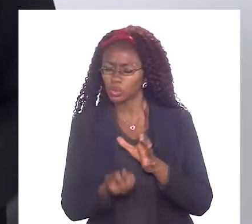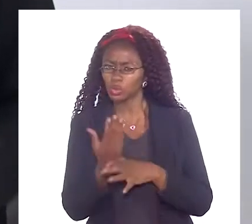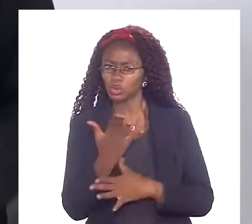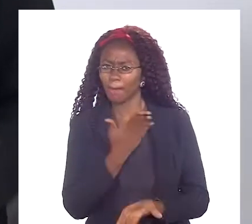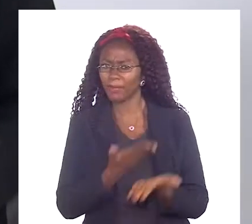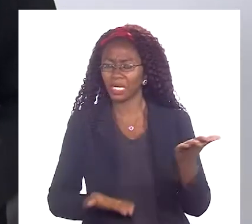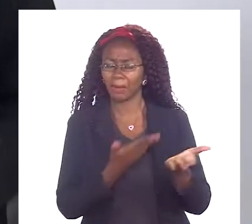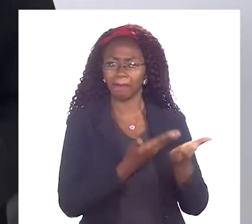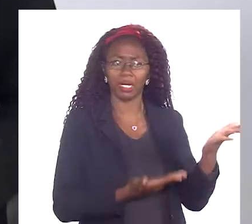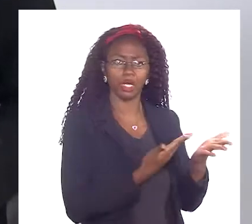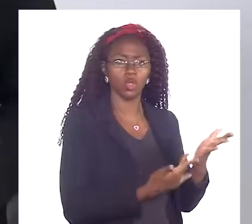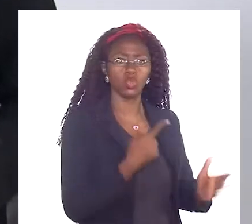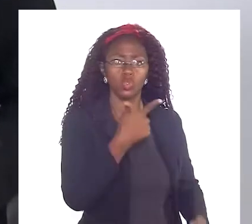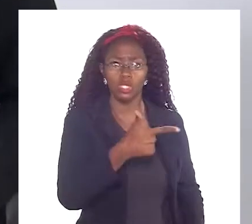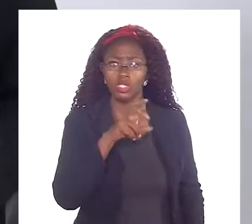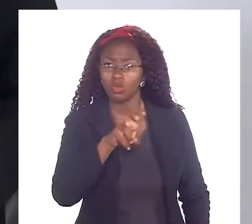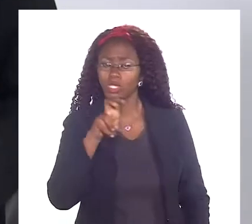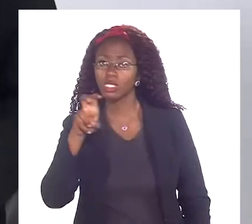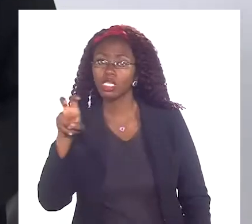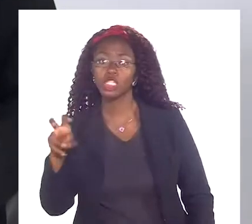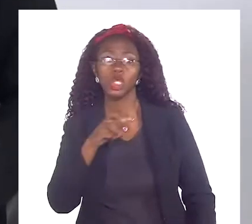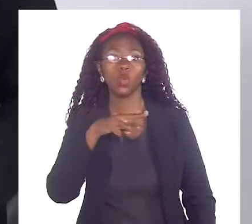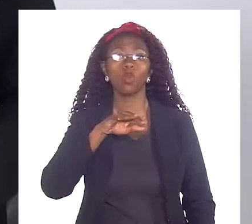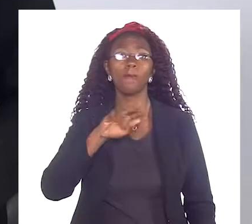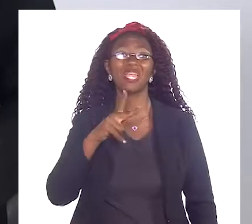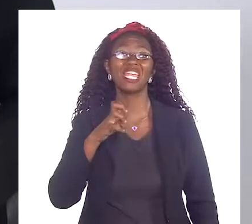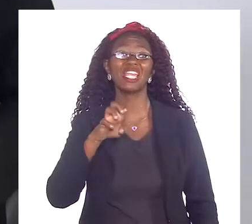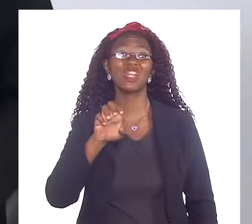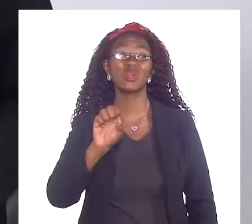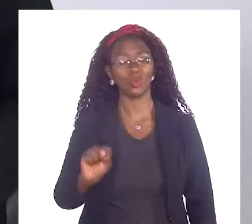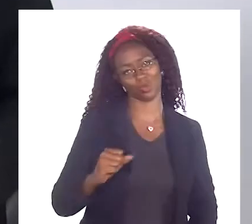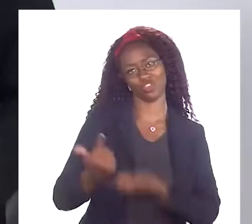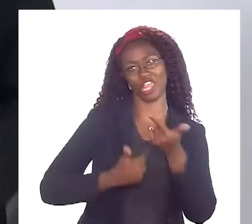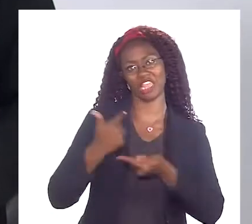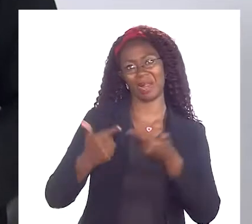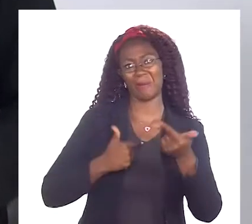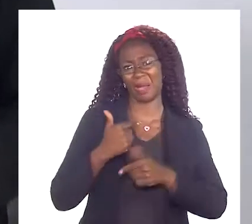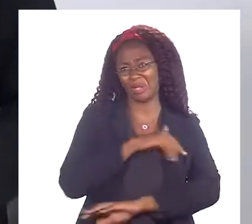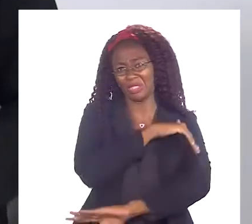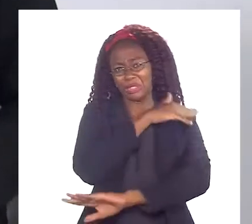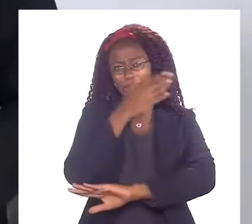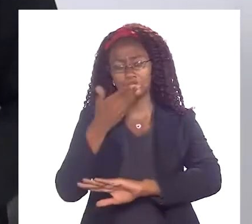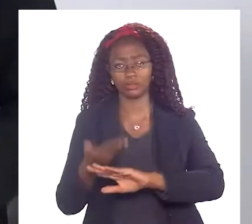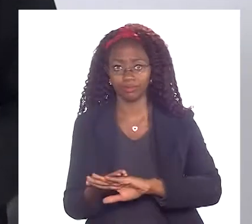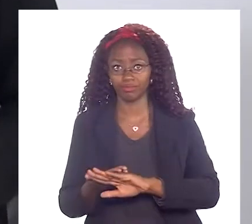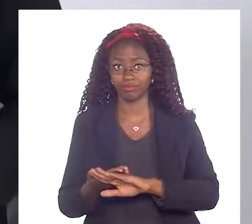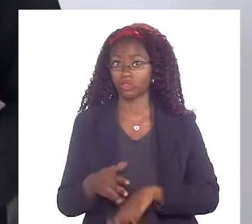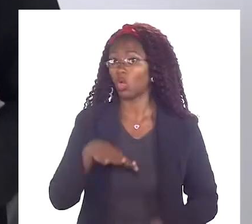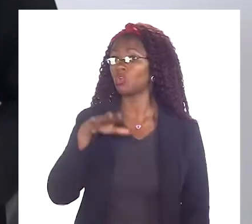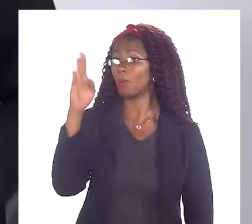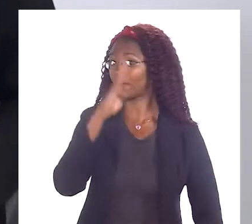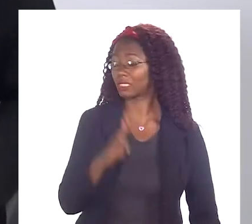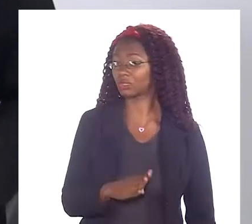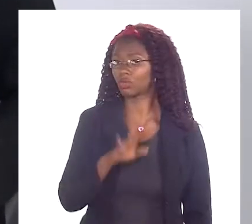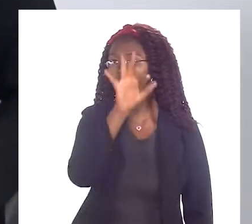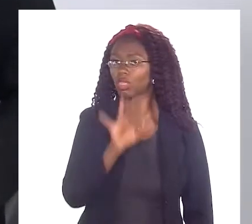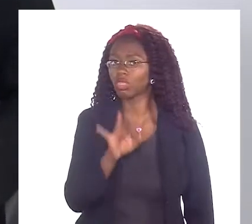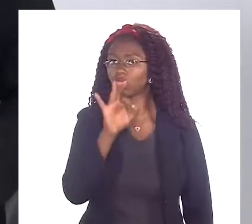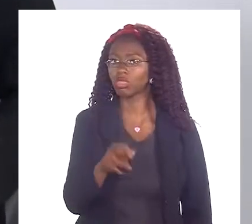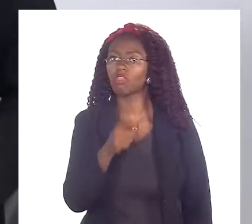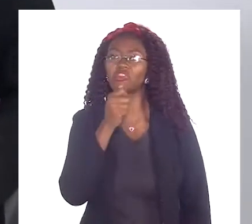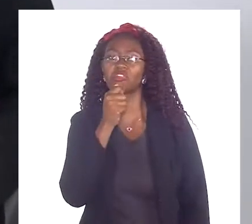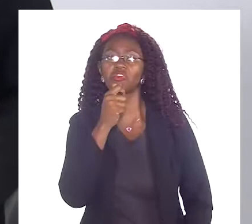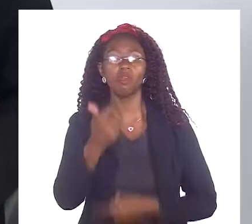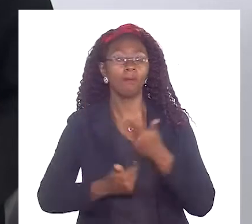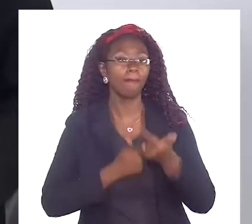de 255 milhões de empregos em tempo integral. No Brasil, a taxa de